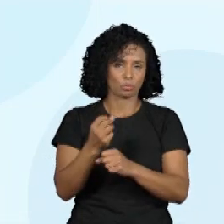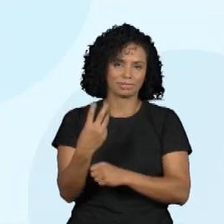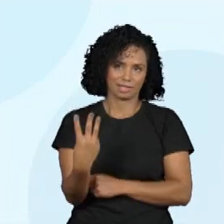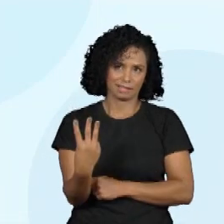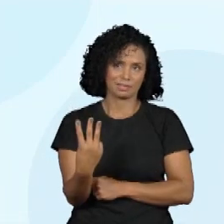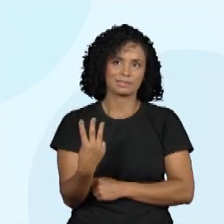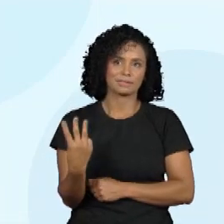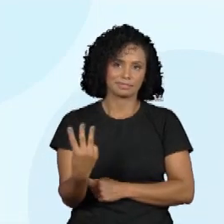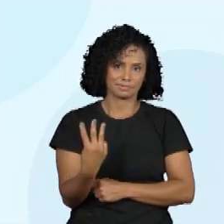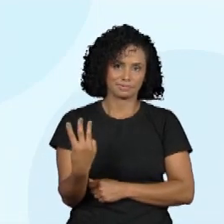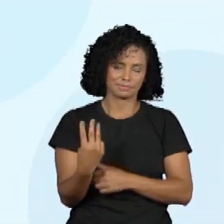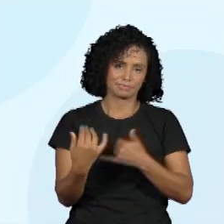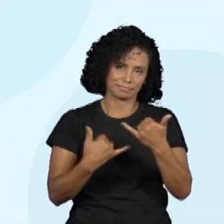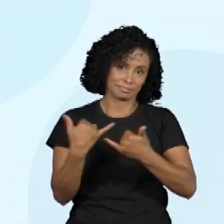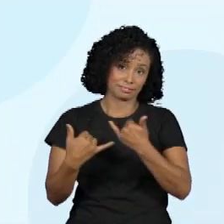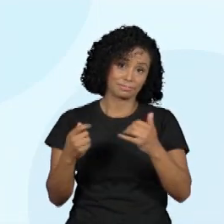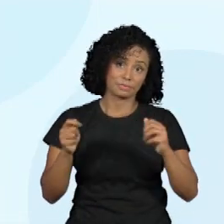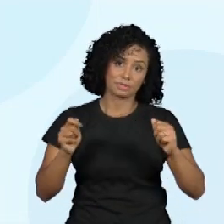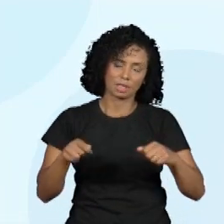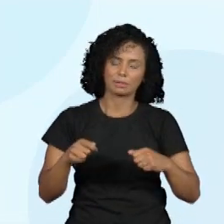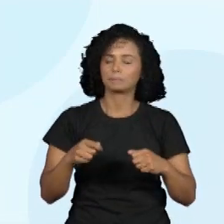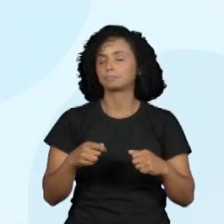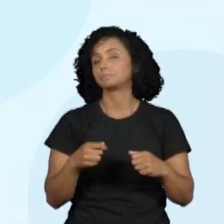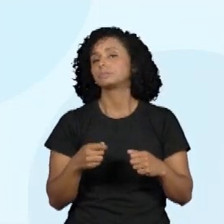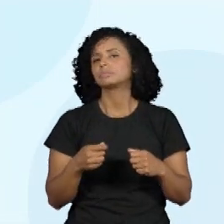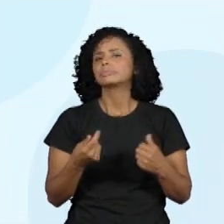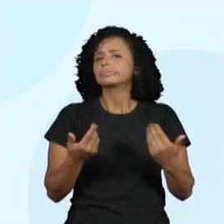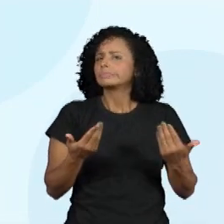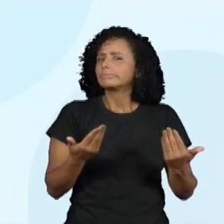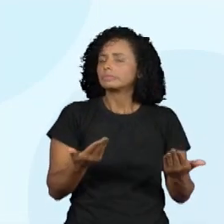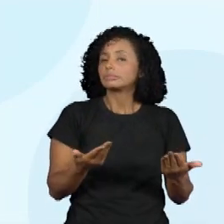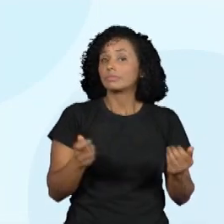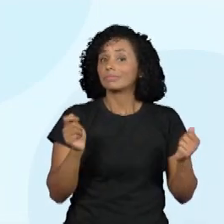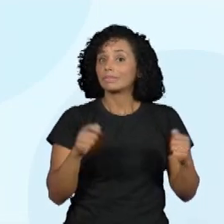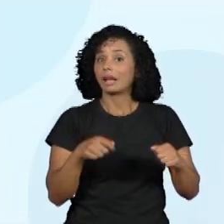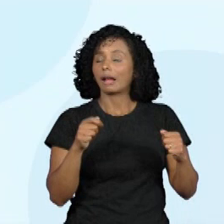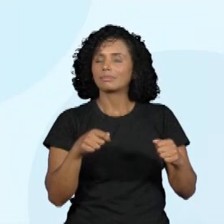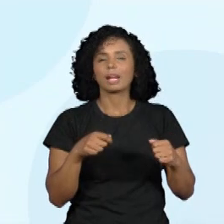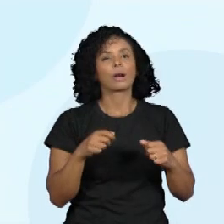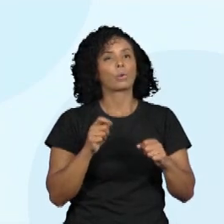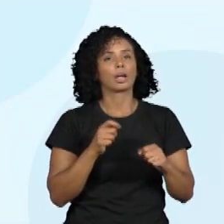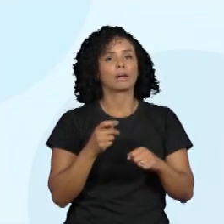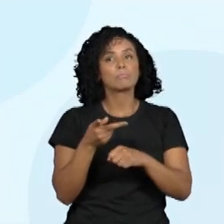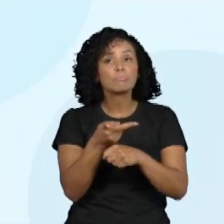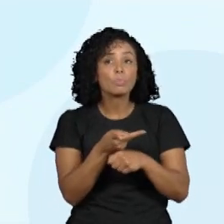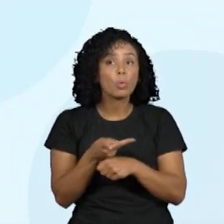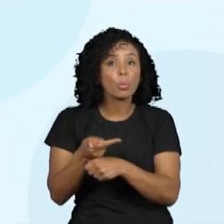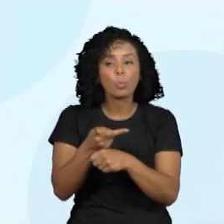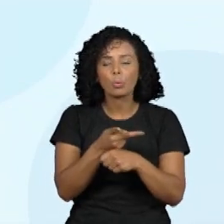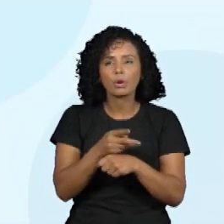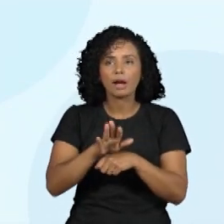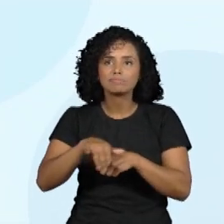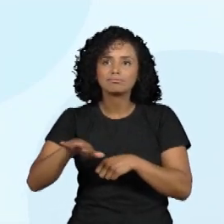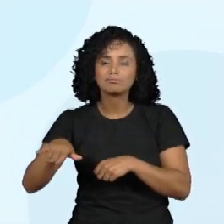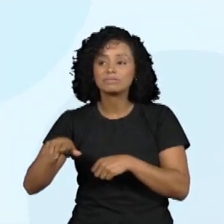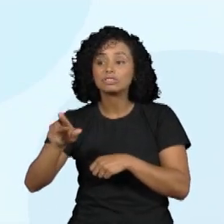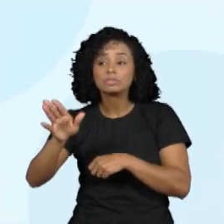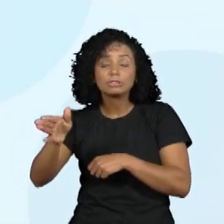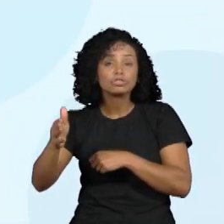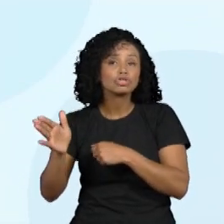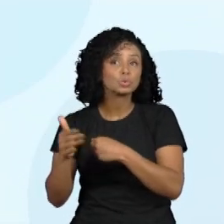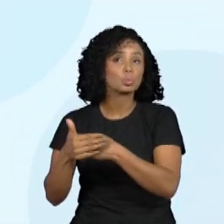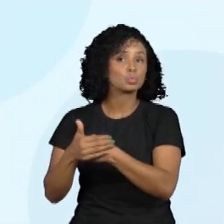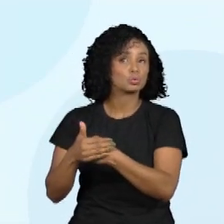Ok. Objetivo, encontrar todos os participantes escondidos. Será que aqui já